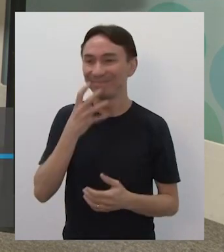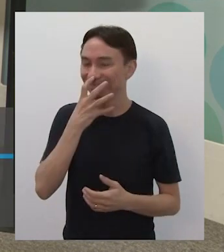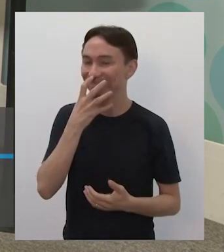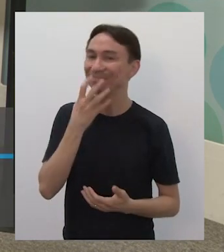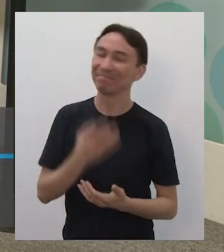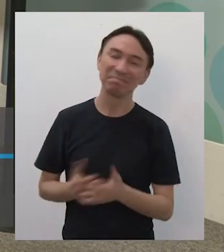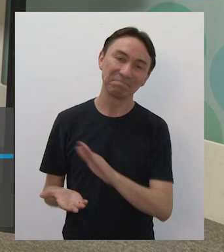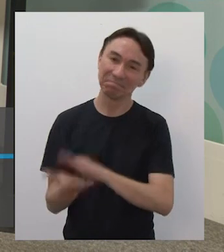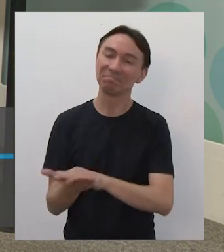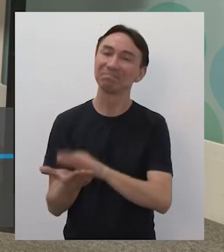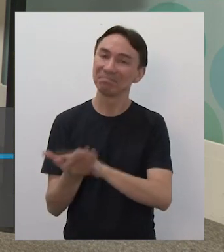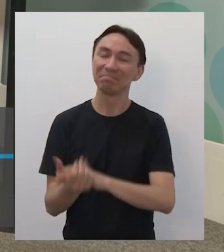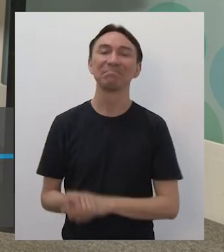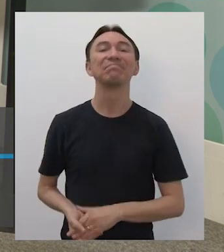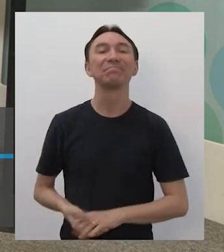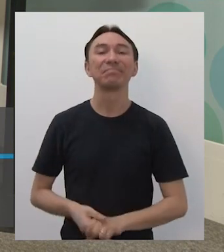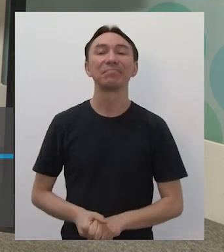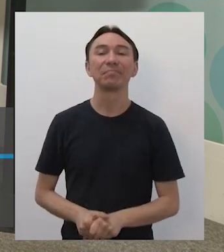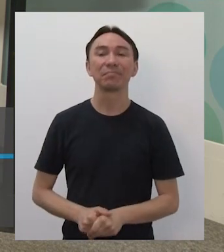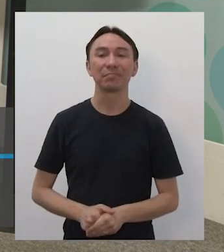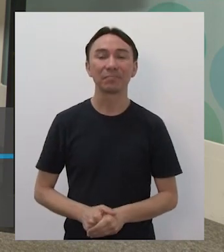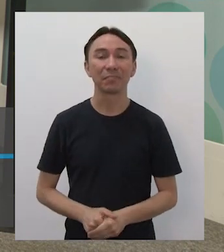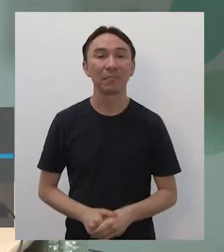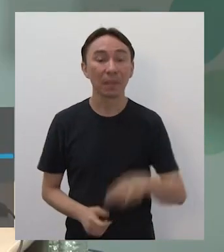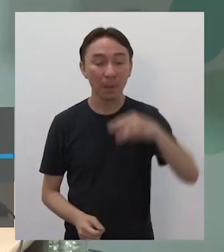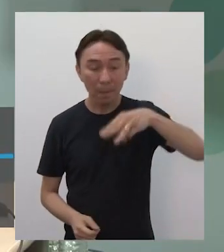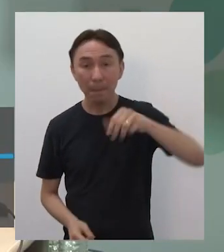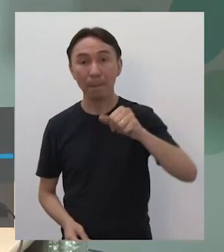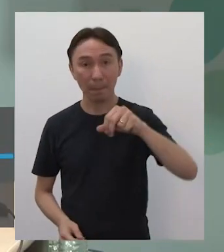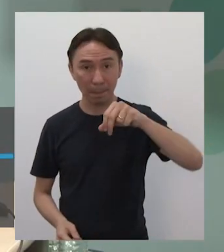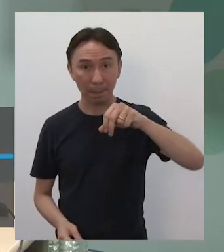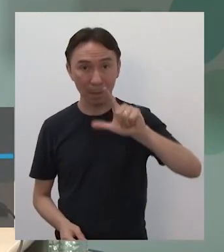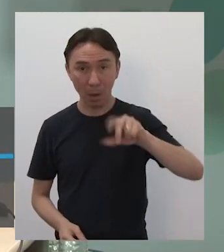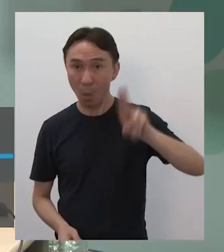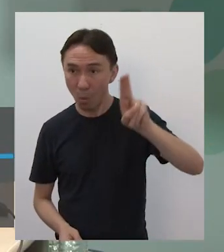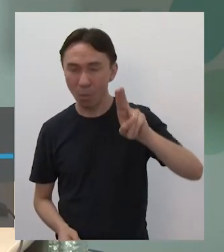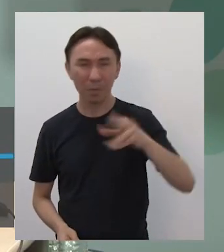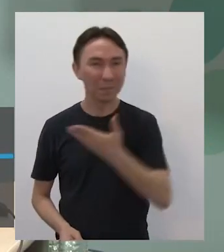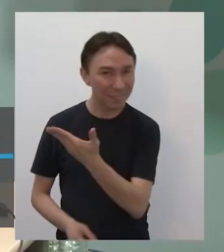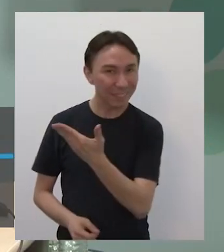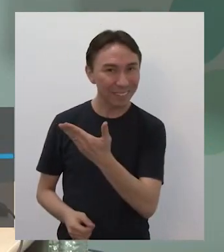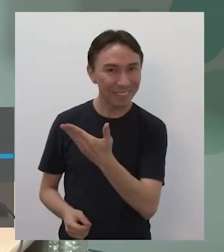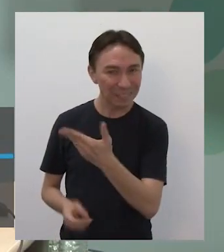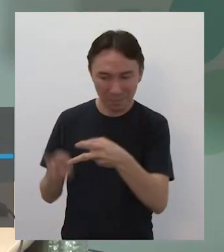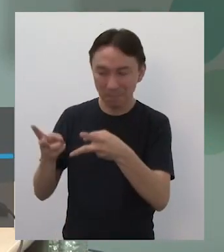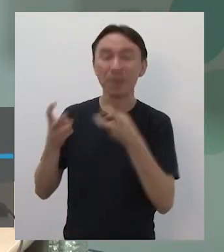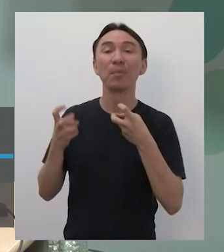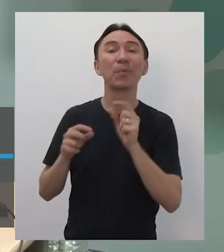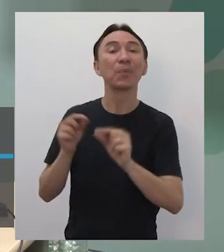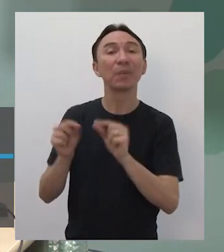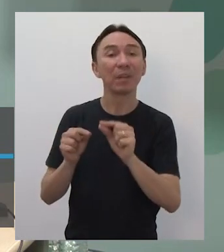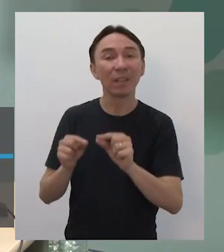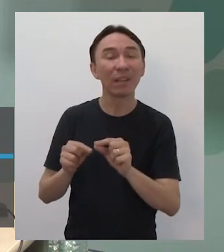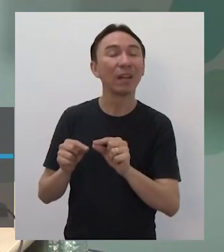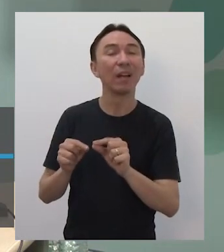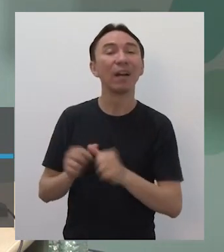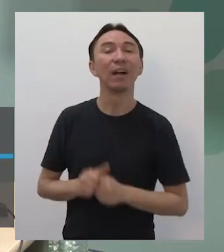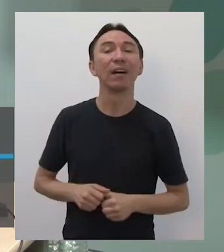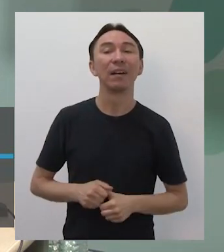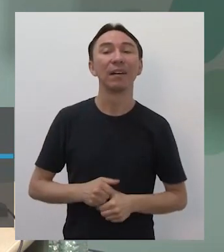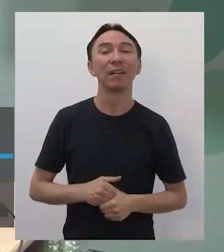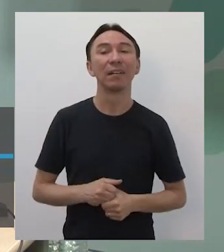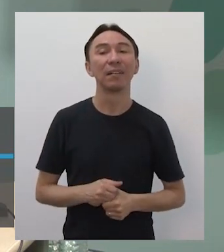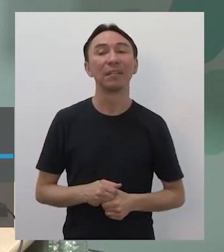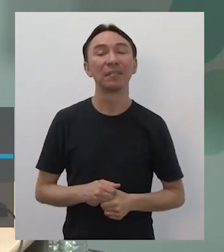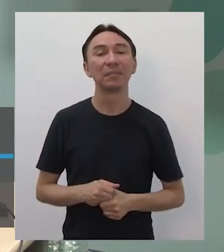iniciativa. Malu, eu queria comentar um pouquinho também que a gente nota na fala do Will, né, uma curiosidade, né,